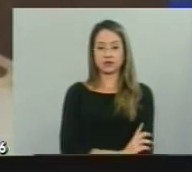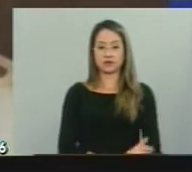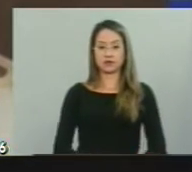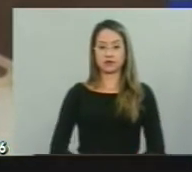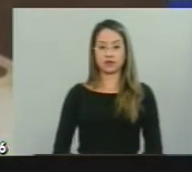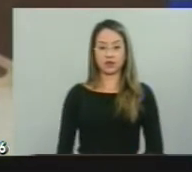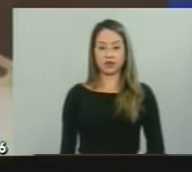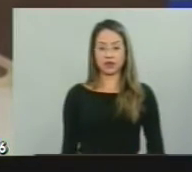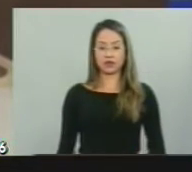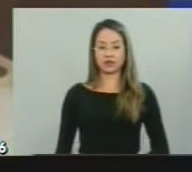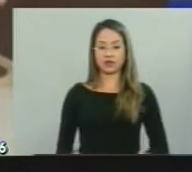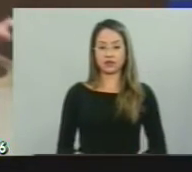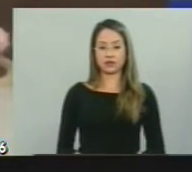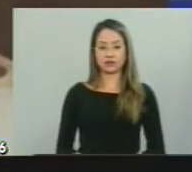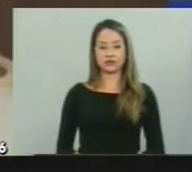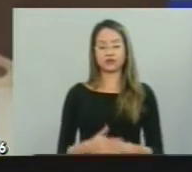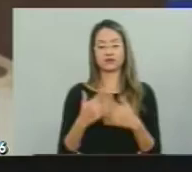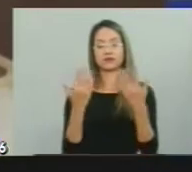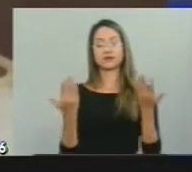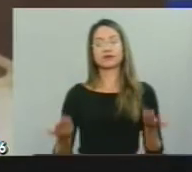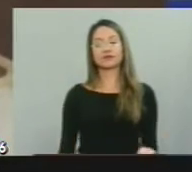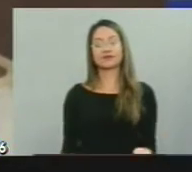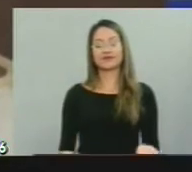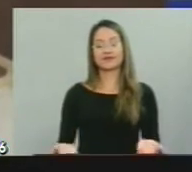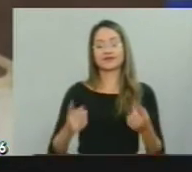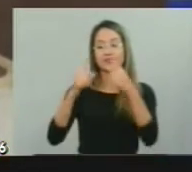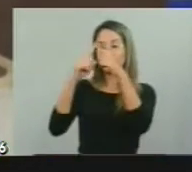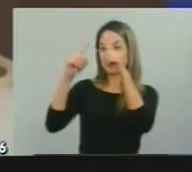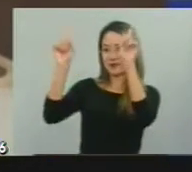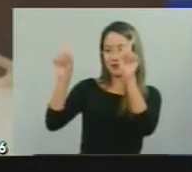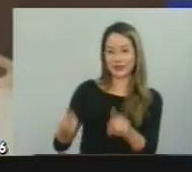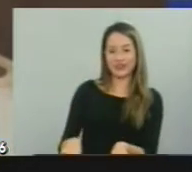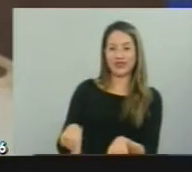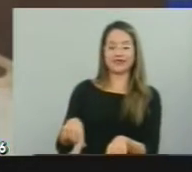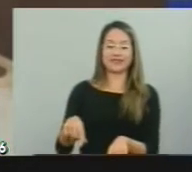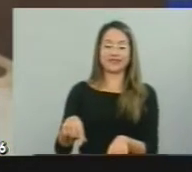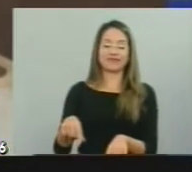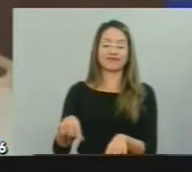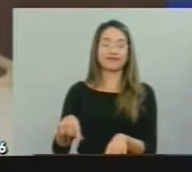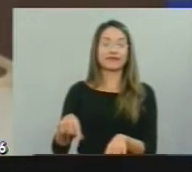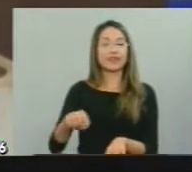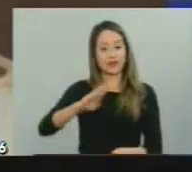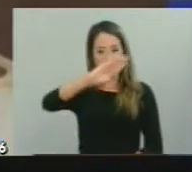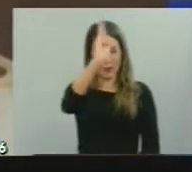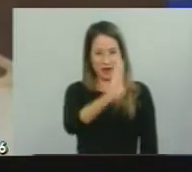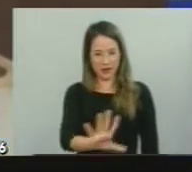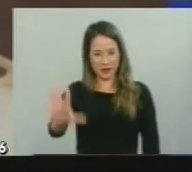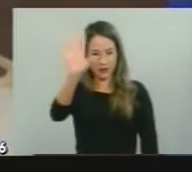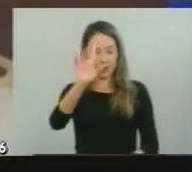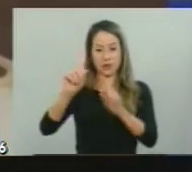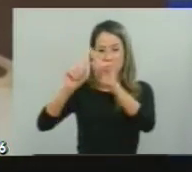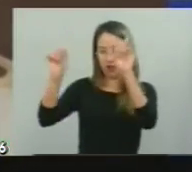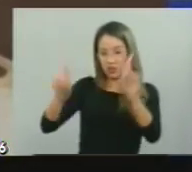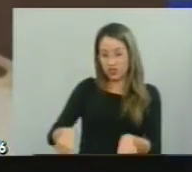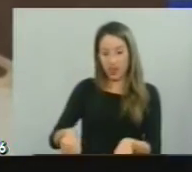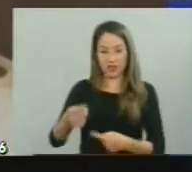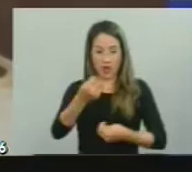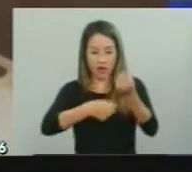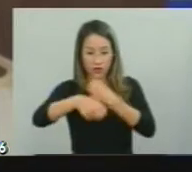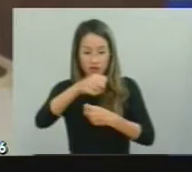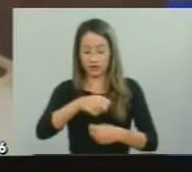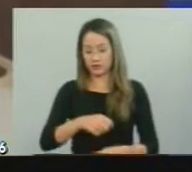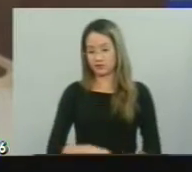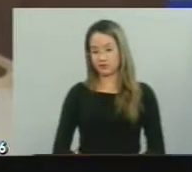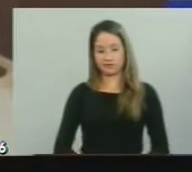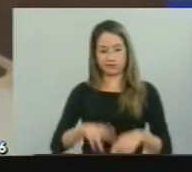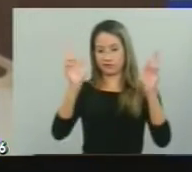a burguesia brasileira, ela não tem um projeto nacional. Ela nunca teve. Foi uma ilusão, inclusive, do